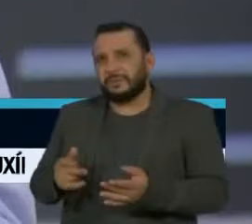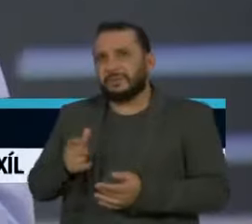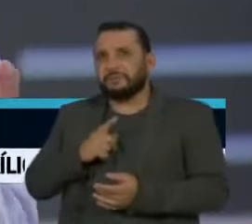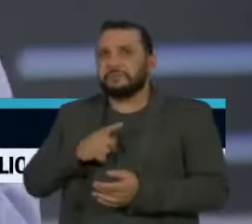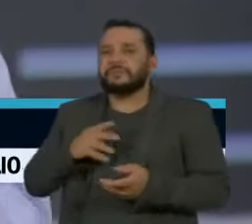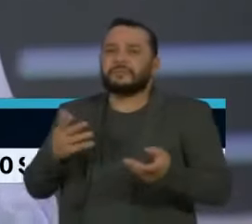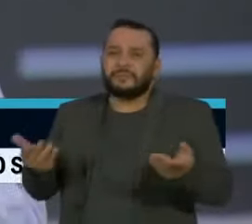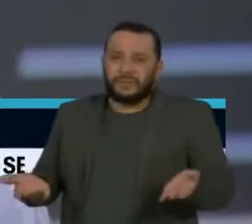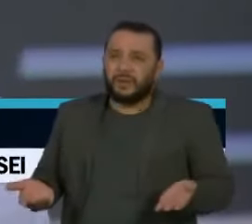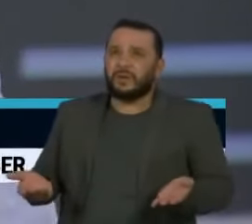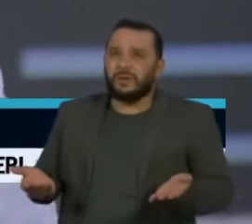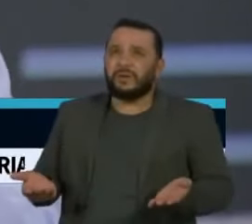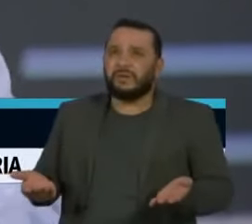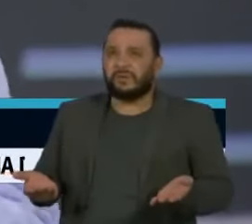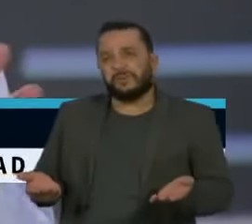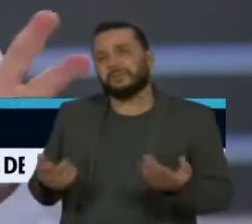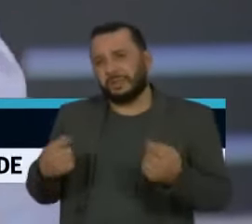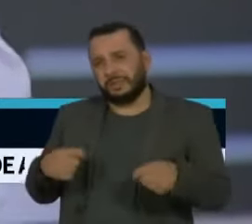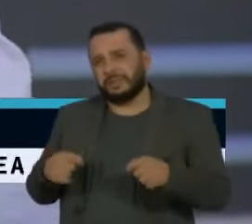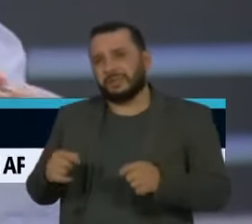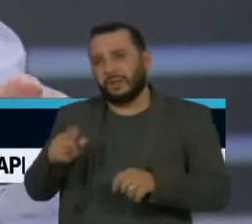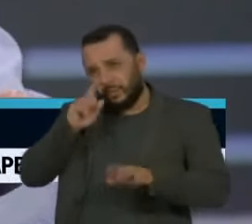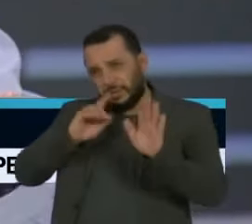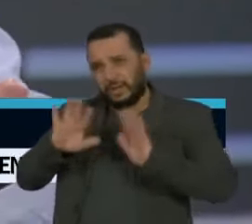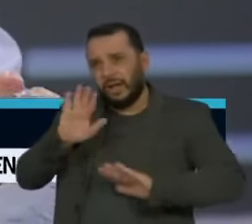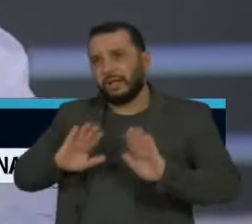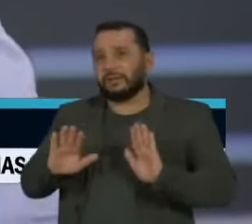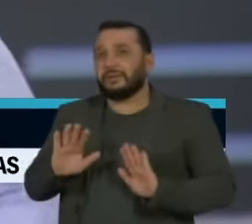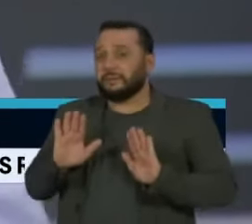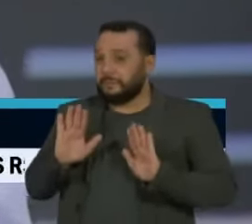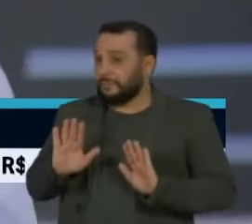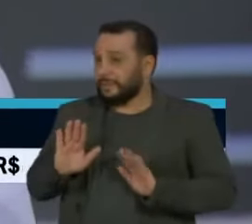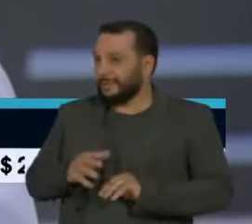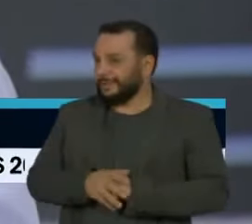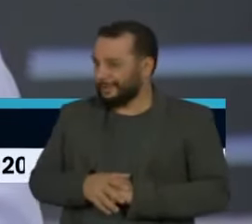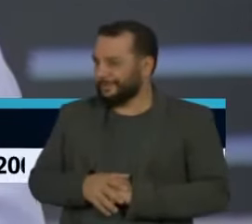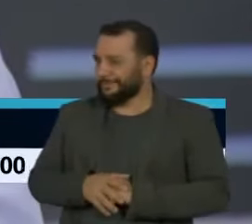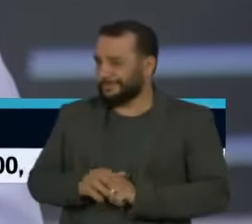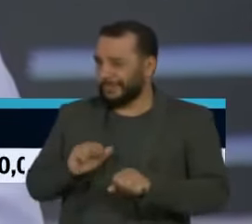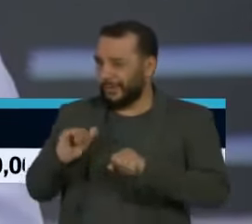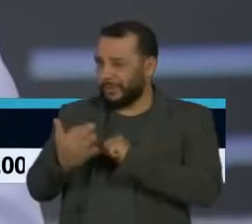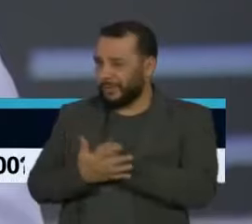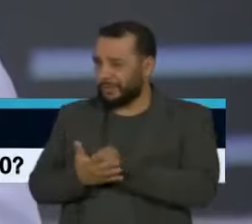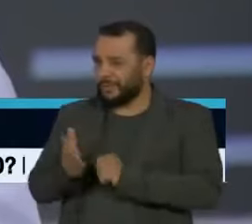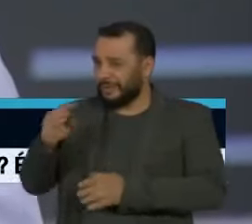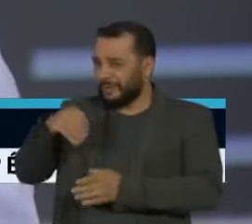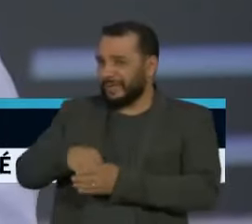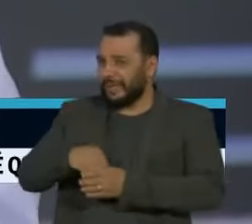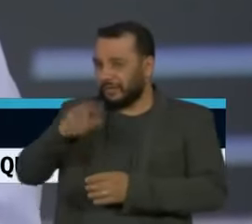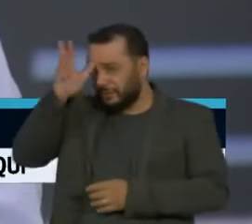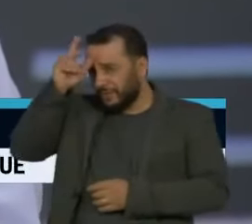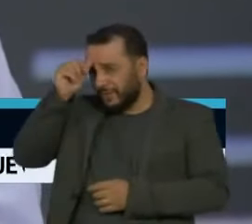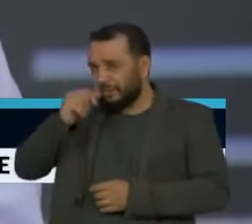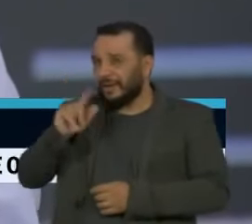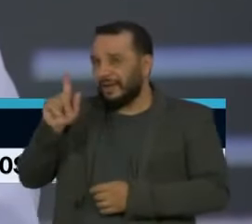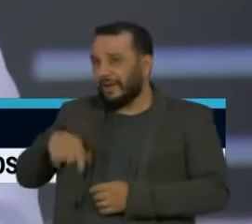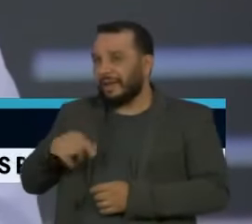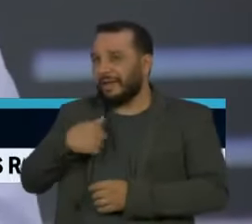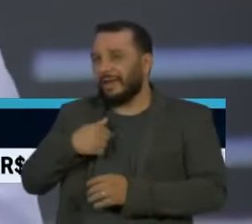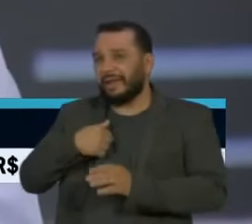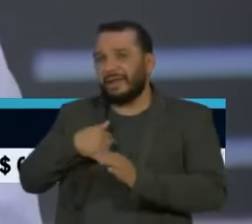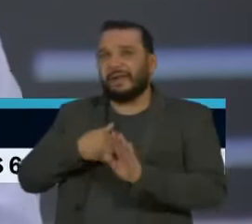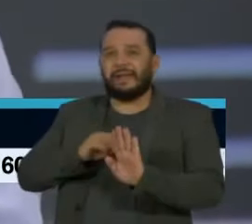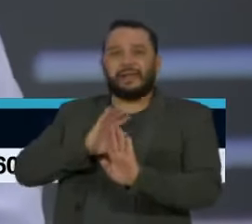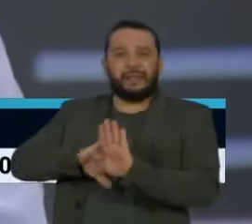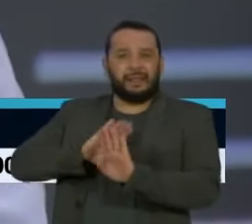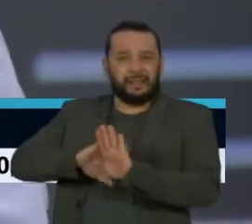Então, não tem muito jeito. Agora, essa do Covid, eu acho que tem mais a ver com a Huawei do que com